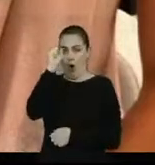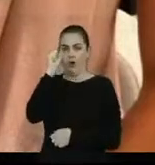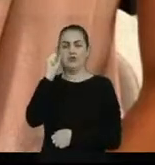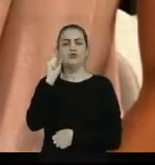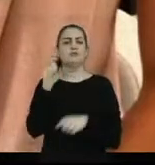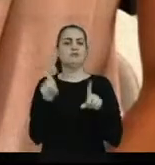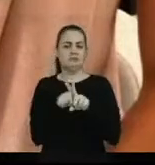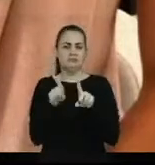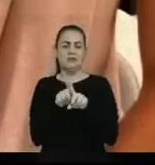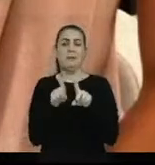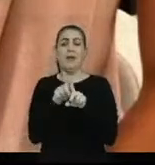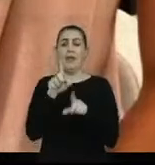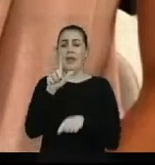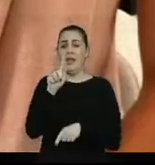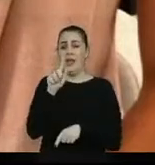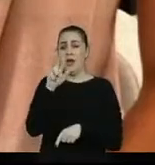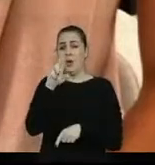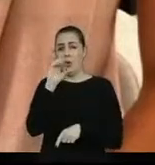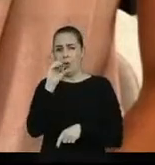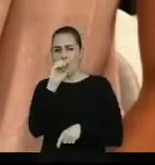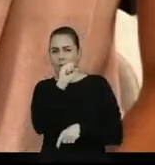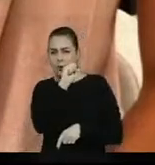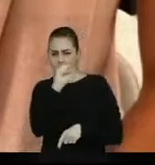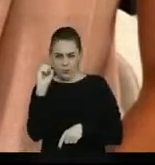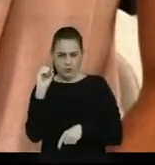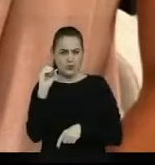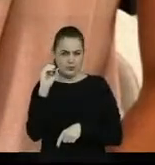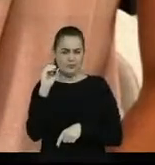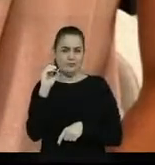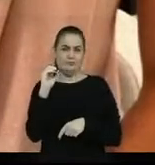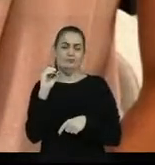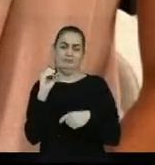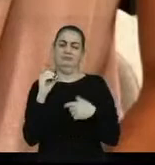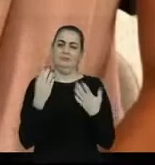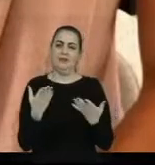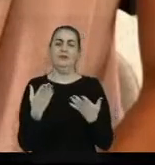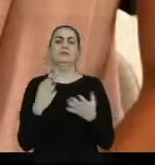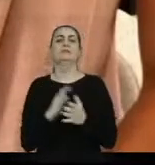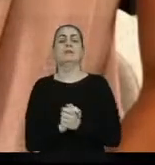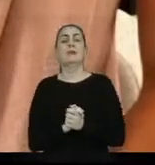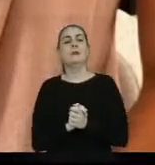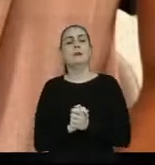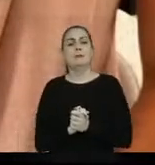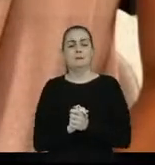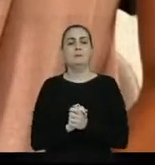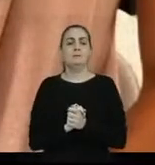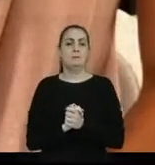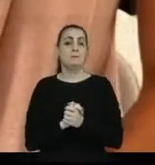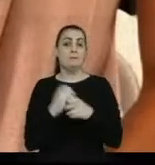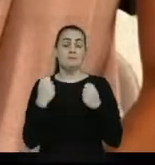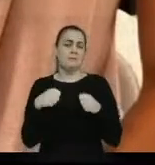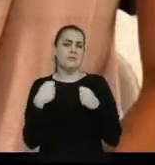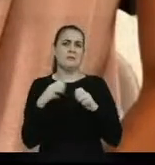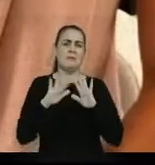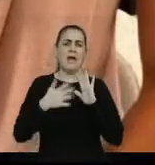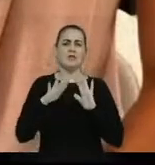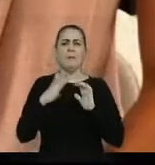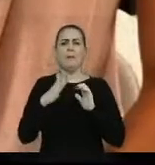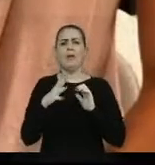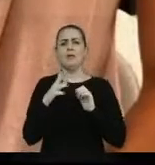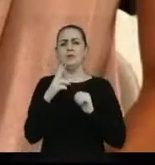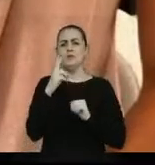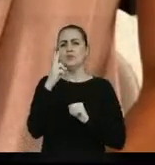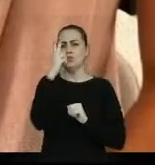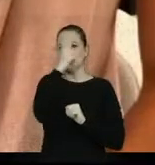você pode pegar um pouco da fibra, pelo menos, e colocar de volta, tá? Se for mais em cima, o ideal realmente é coar, para não ter nenhum